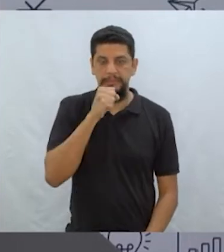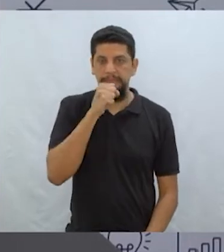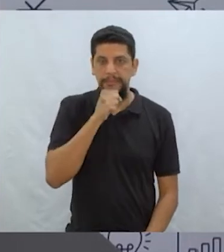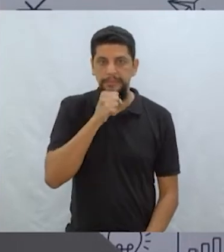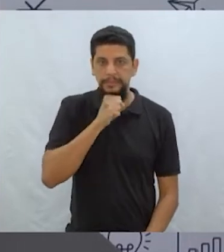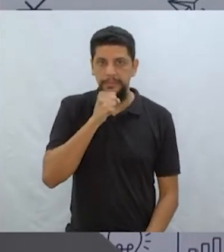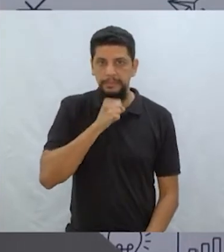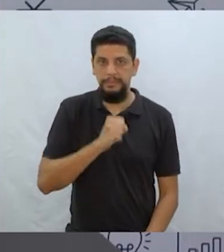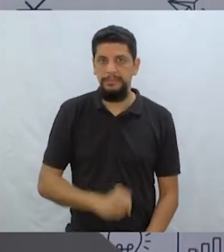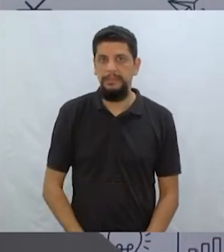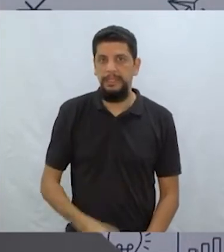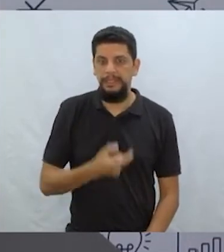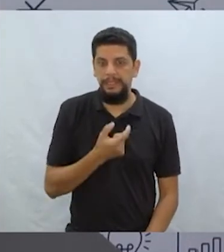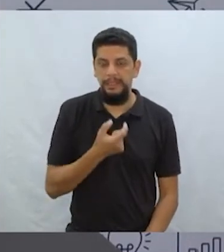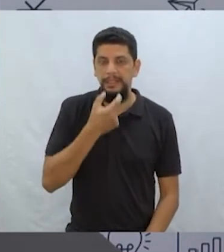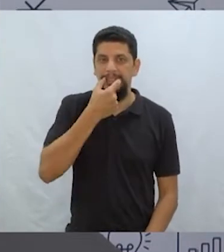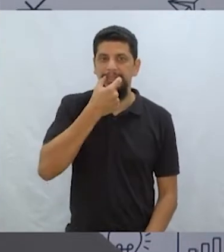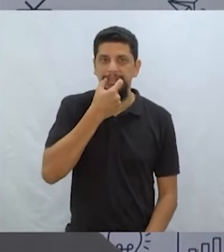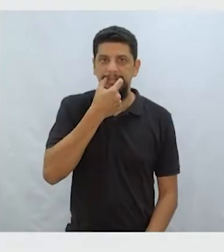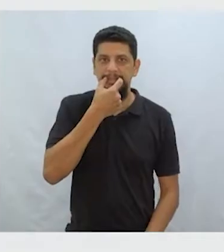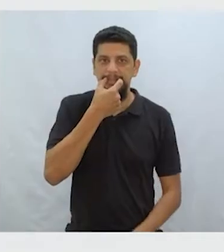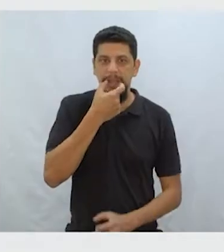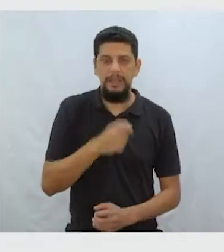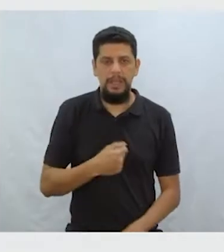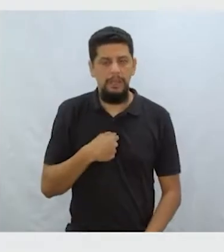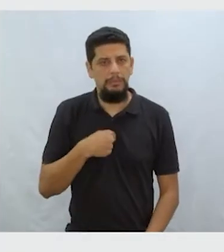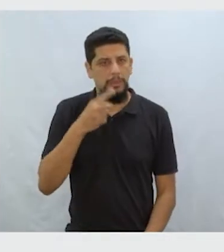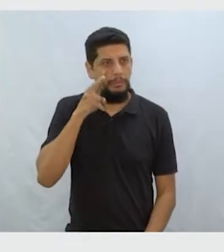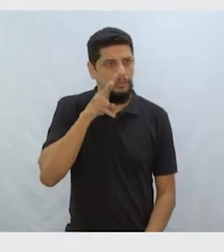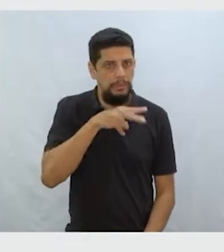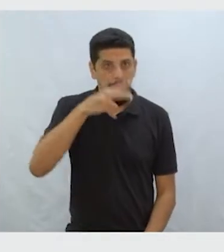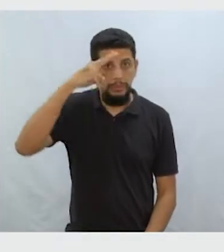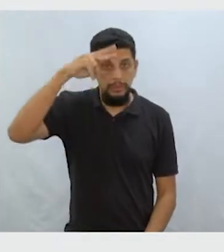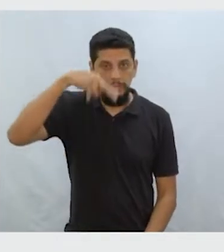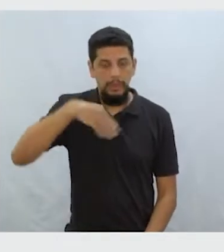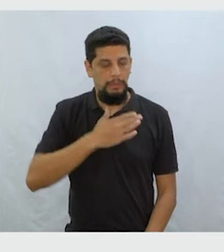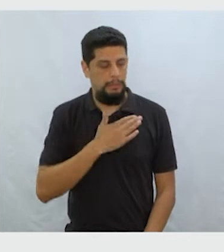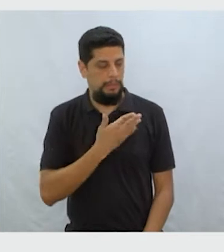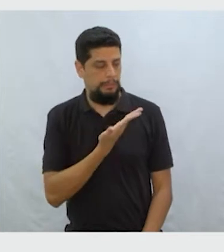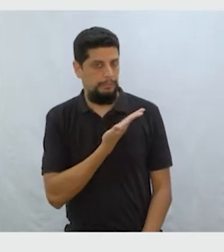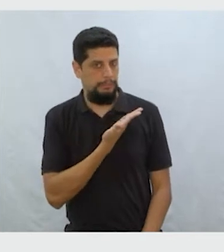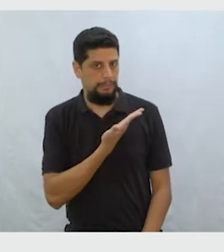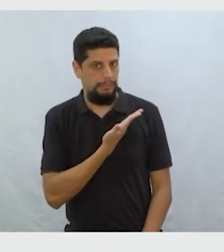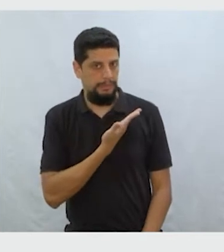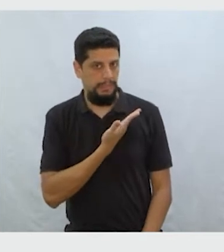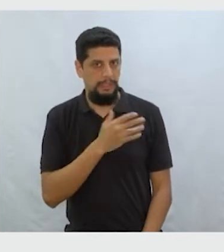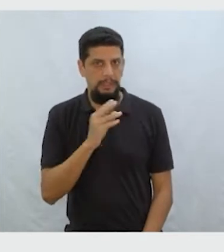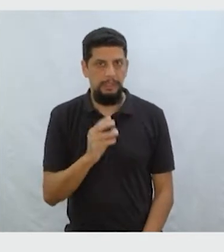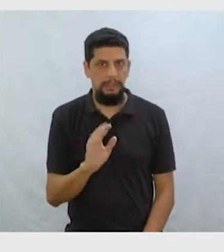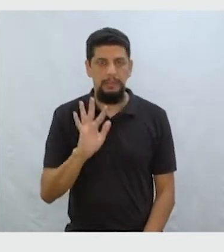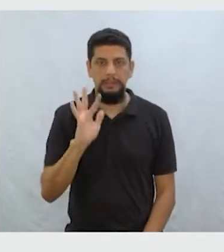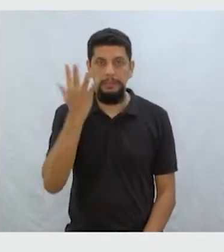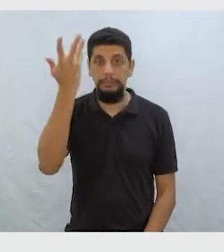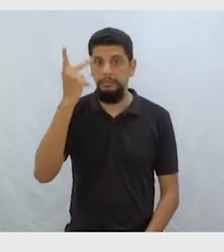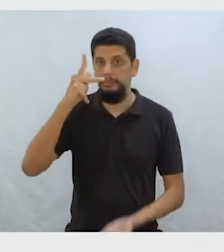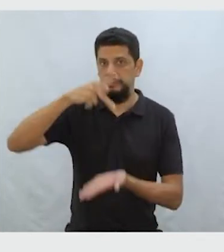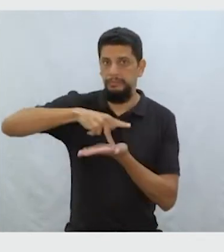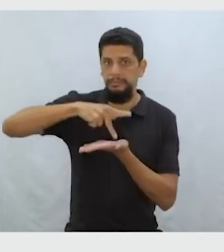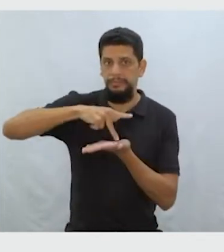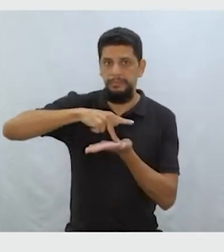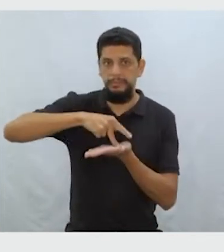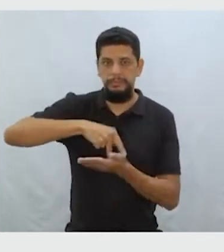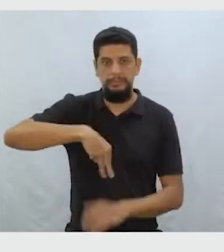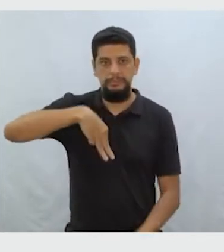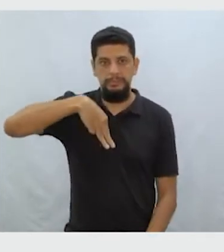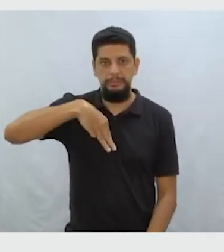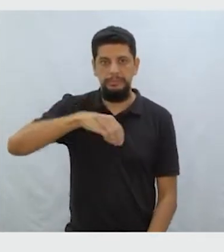bisavô e a dentadura eu ouvi essa de uma amiga que diz que isso aconteceu de verdade